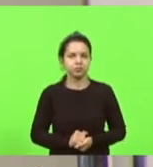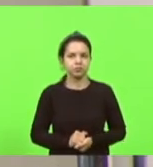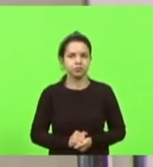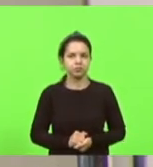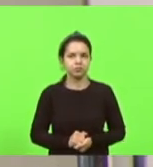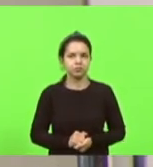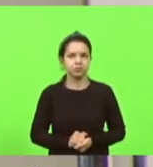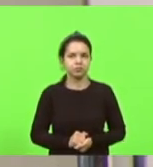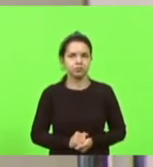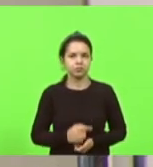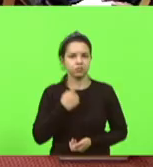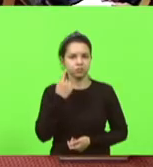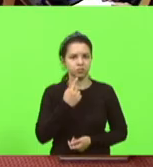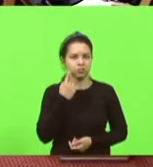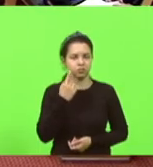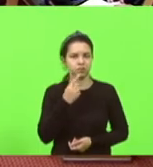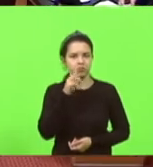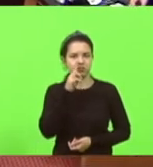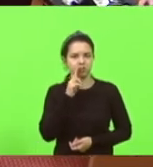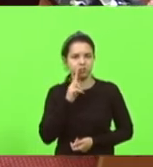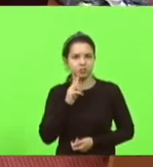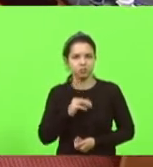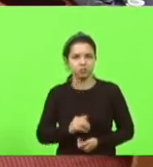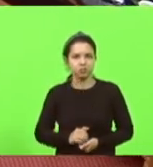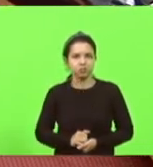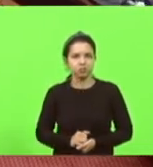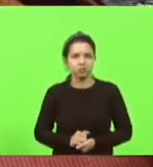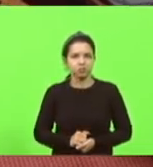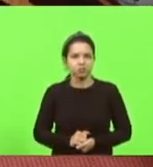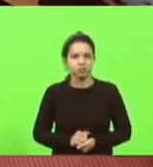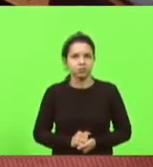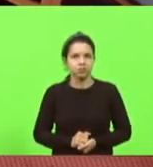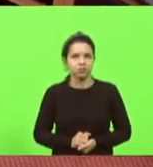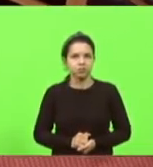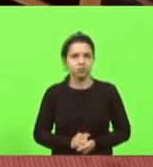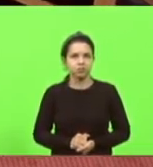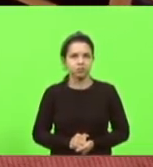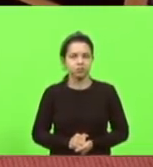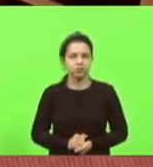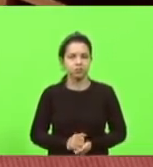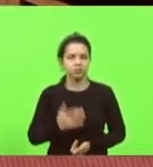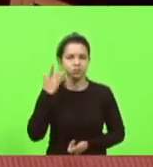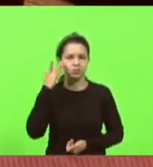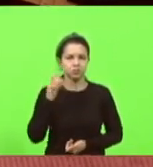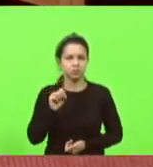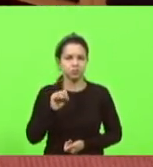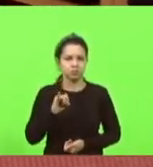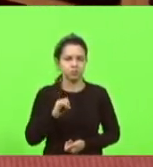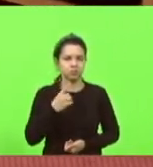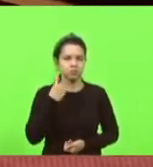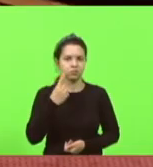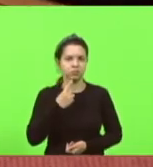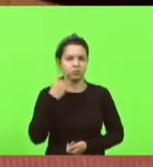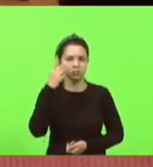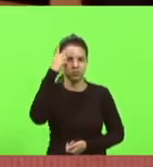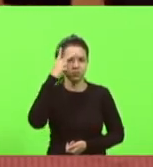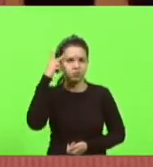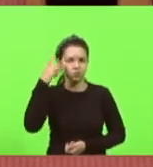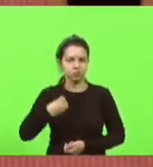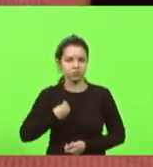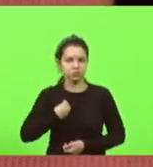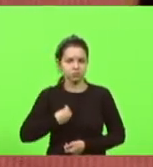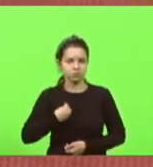Eu, deputado Ivan Nats, com a palavra, Vossa Excelência. Não sei se a deputada Paulinha se encontra,